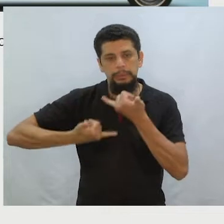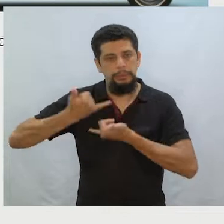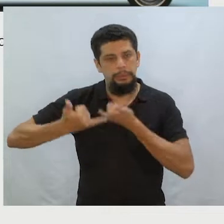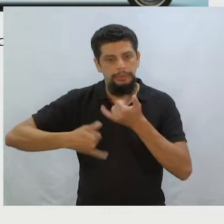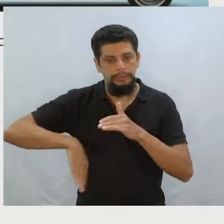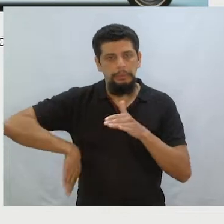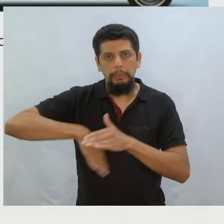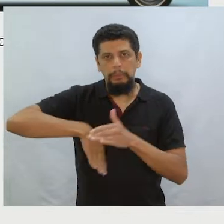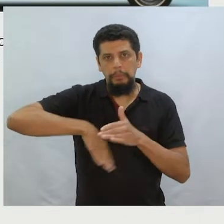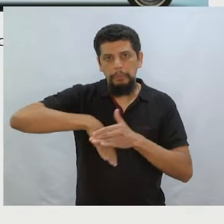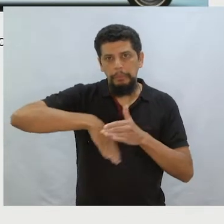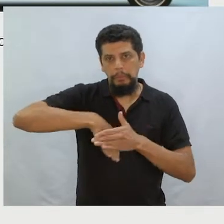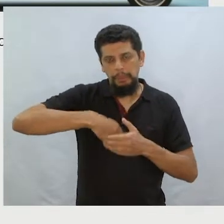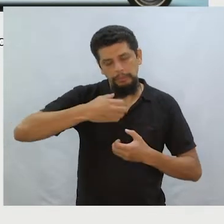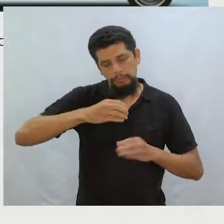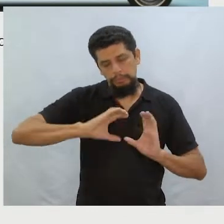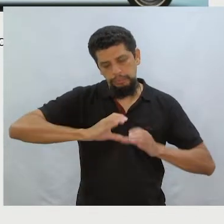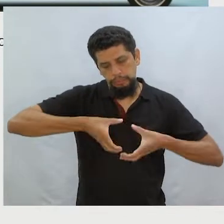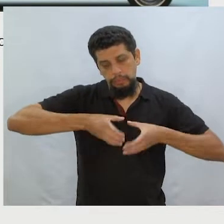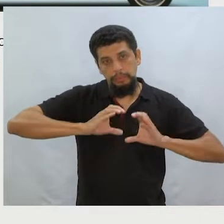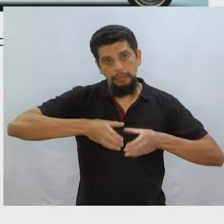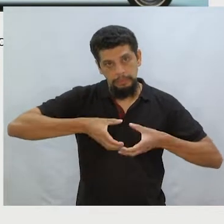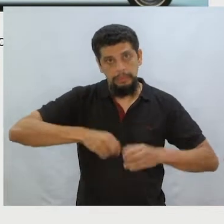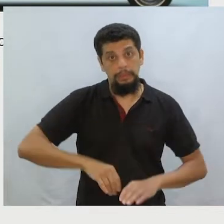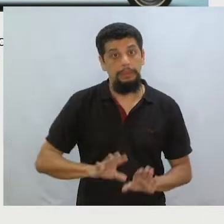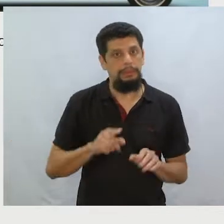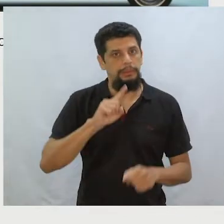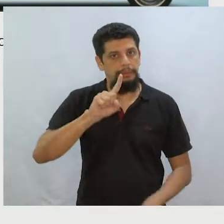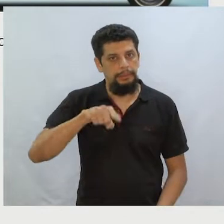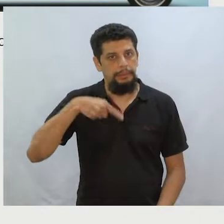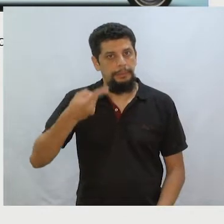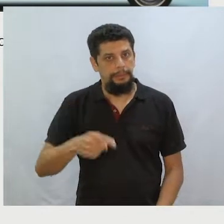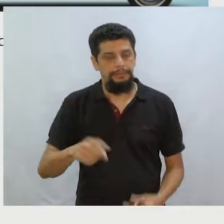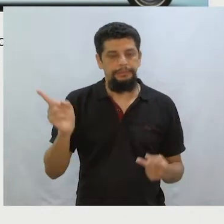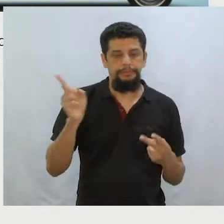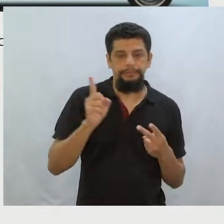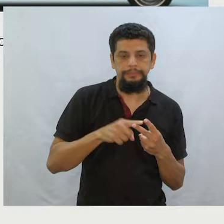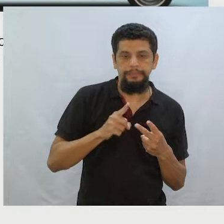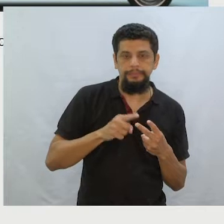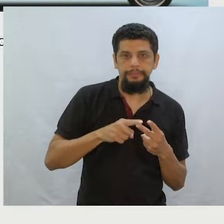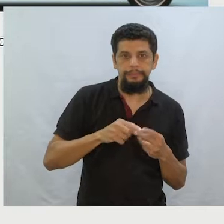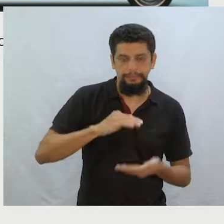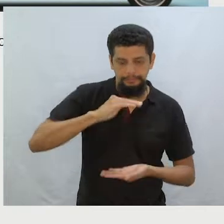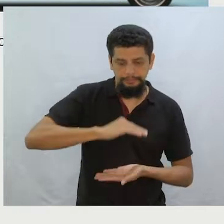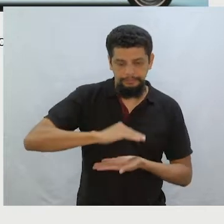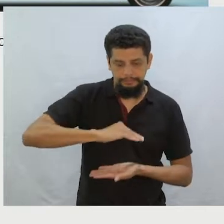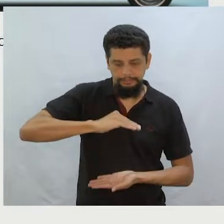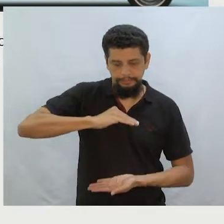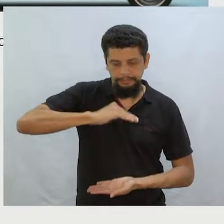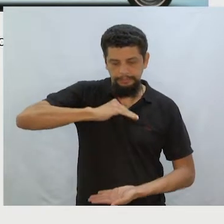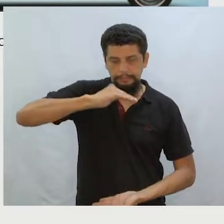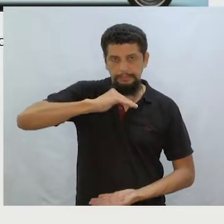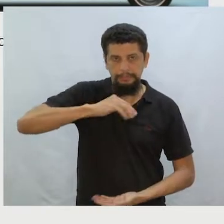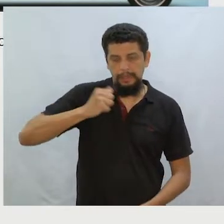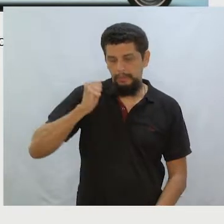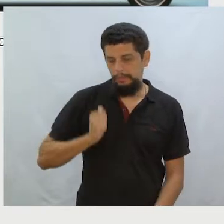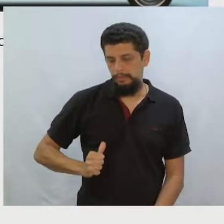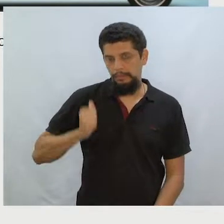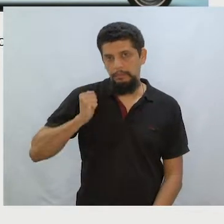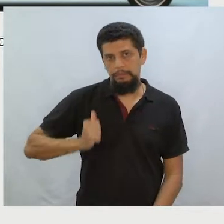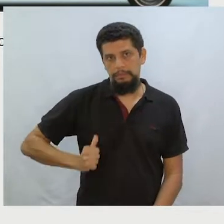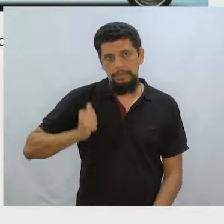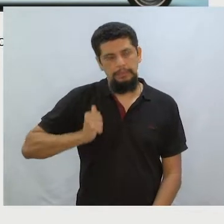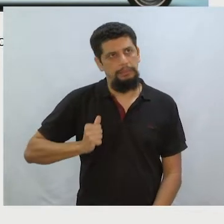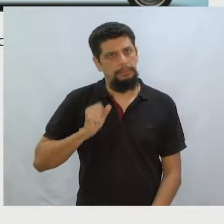a gente sabe muito bem do que essas crianças estão brincando depois nós temos um conjunto de malas malas